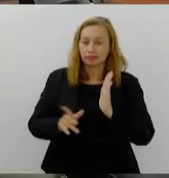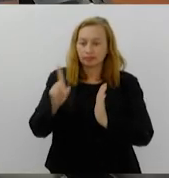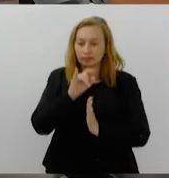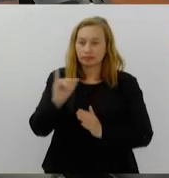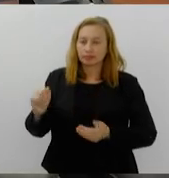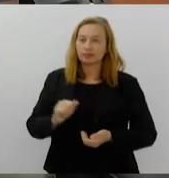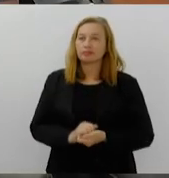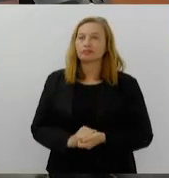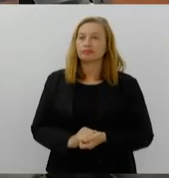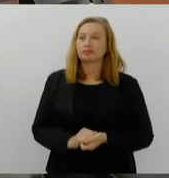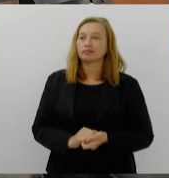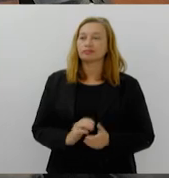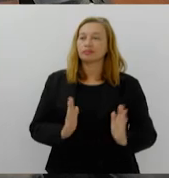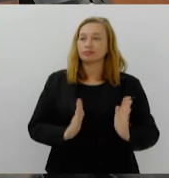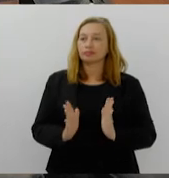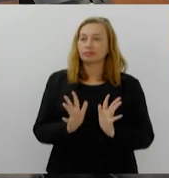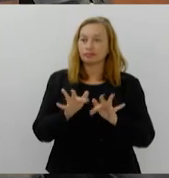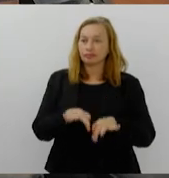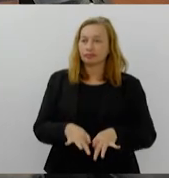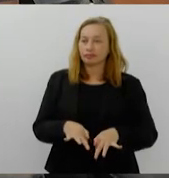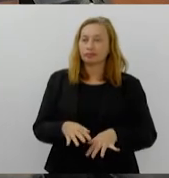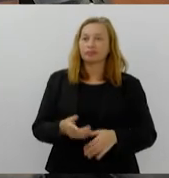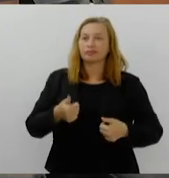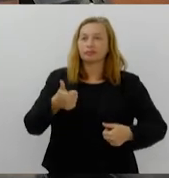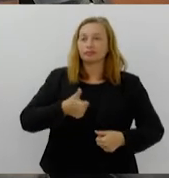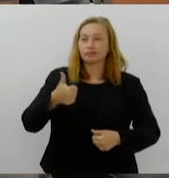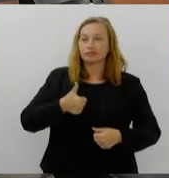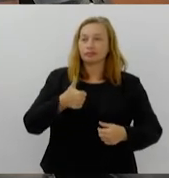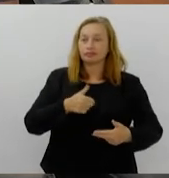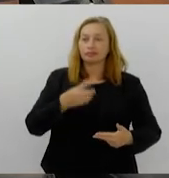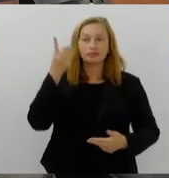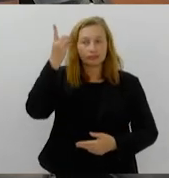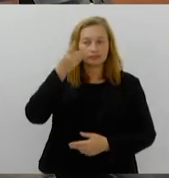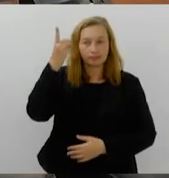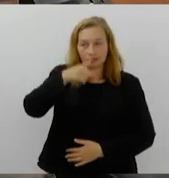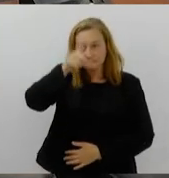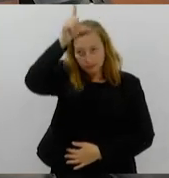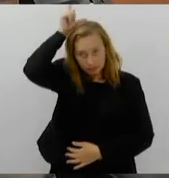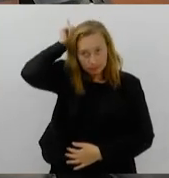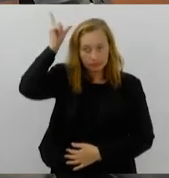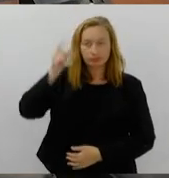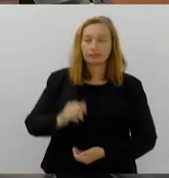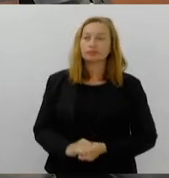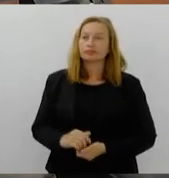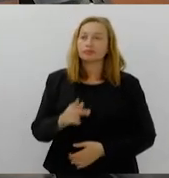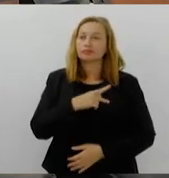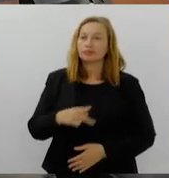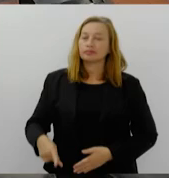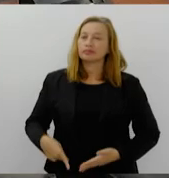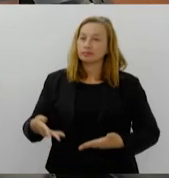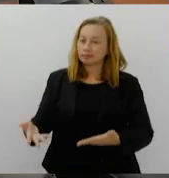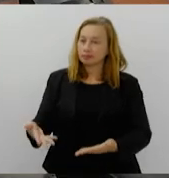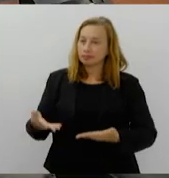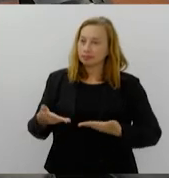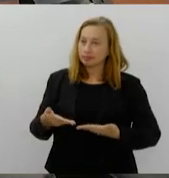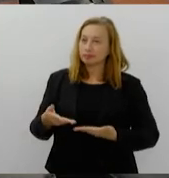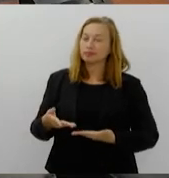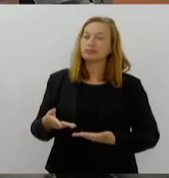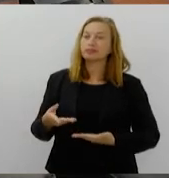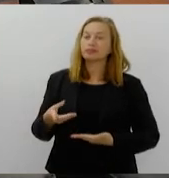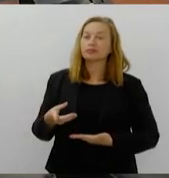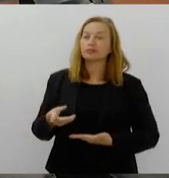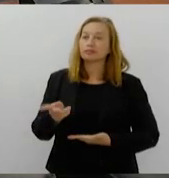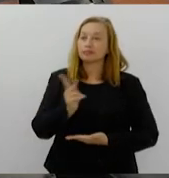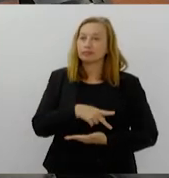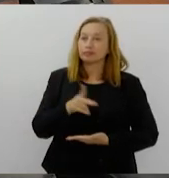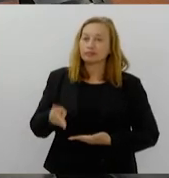do dia, passa o expediente final com o primeiro orador inscrito, o deputado Luiz Paulo. A presidência solicita ao deputado